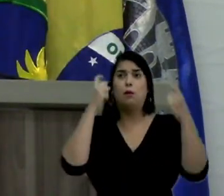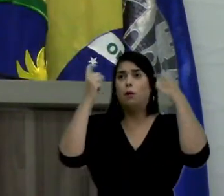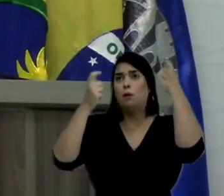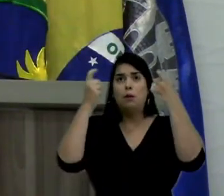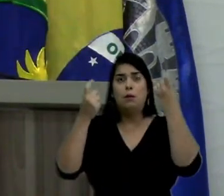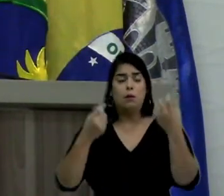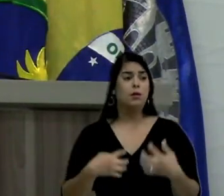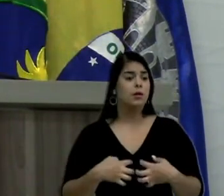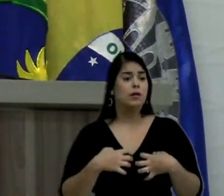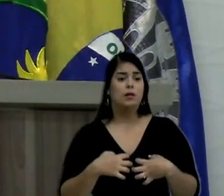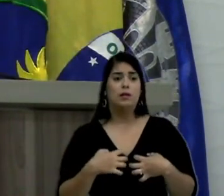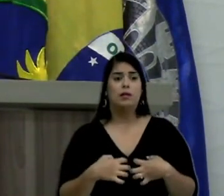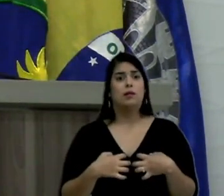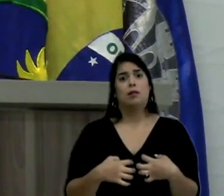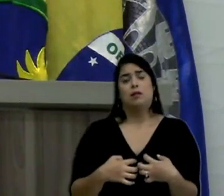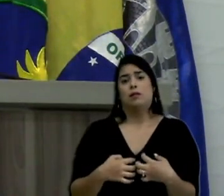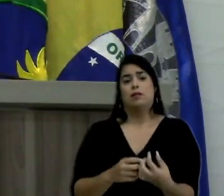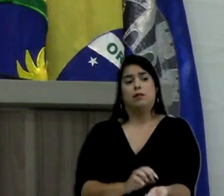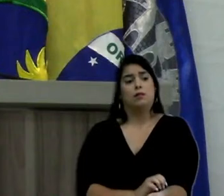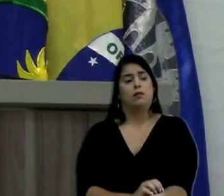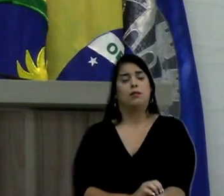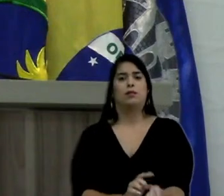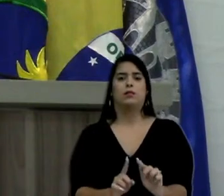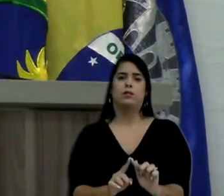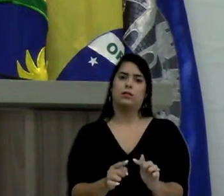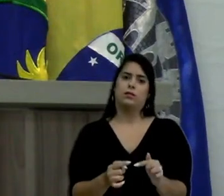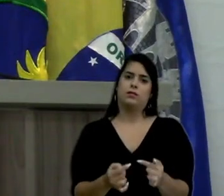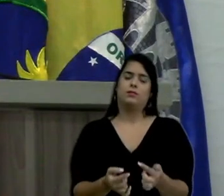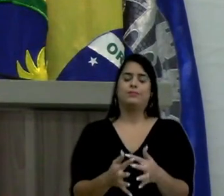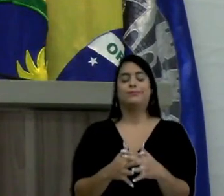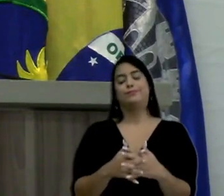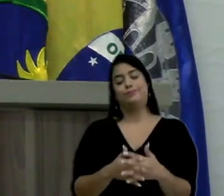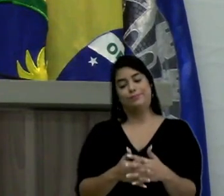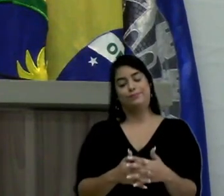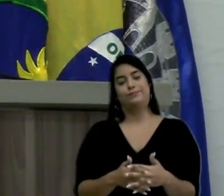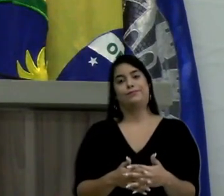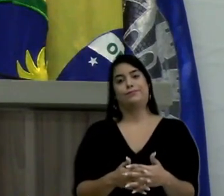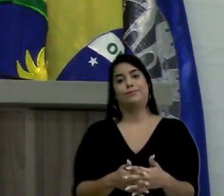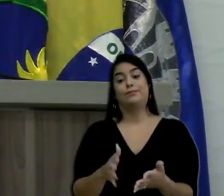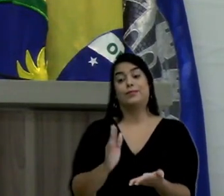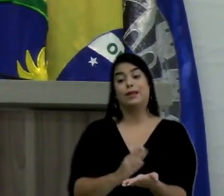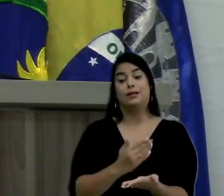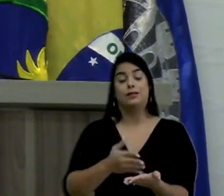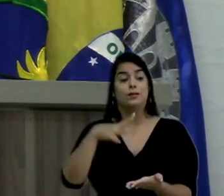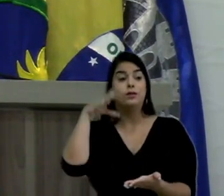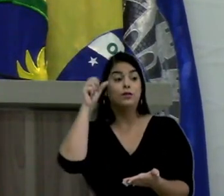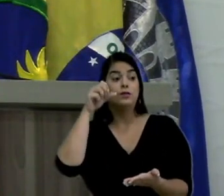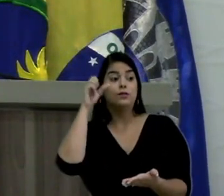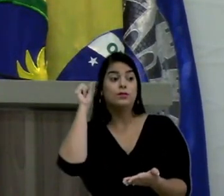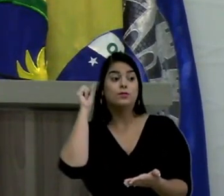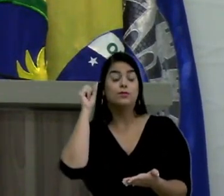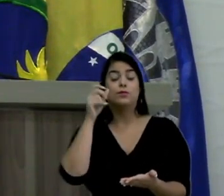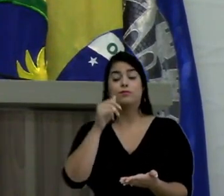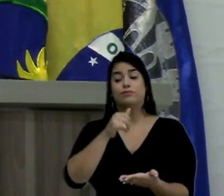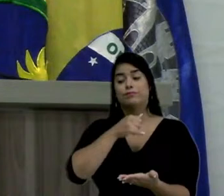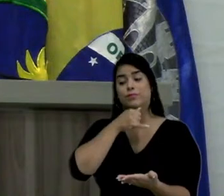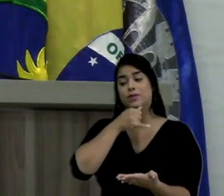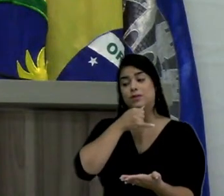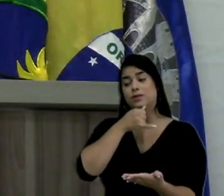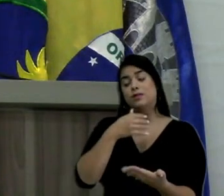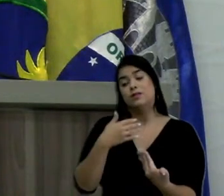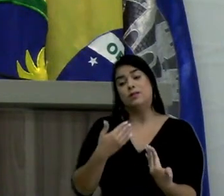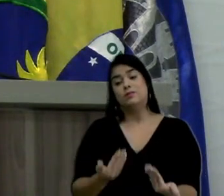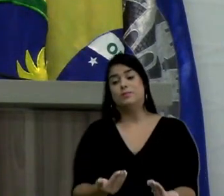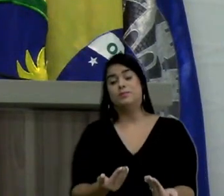toda mas é complicado às vezes a gente Escuta as coisas fica triste